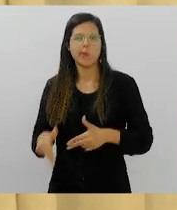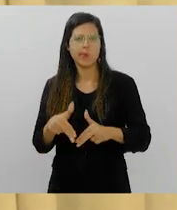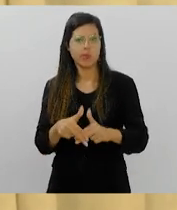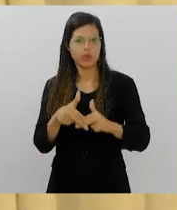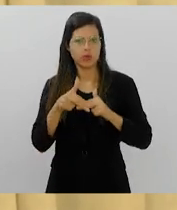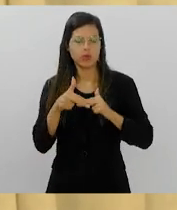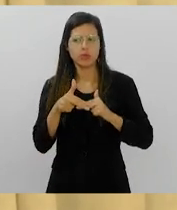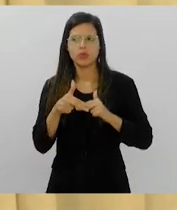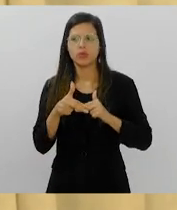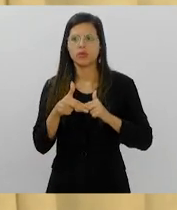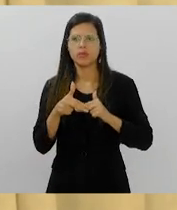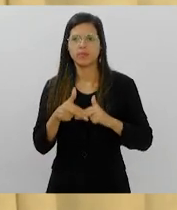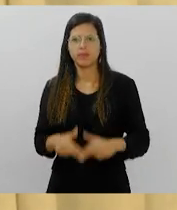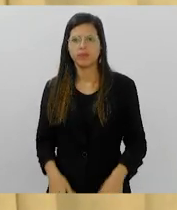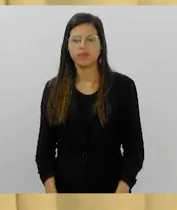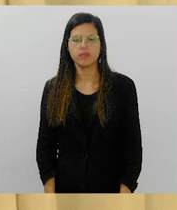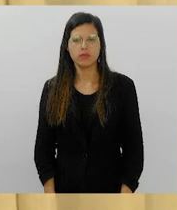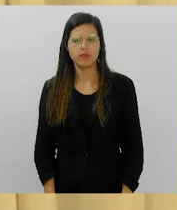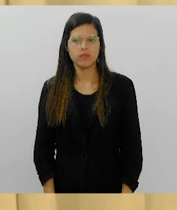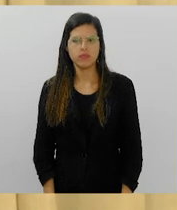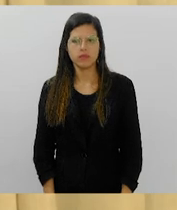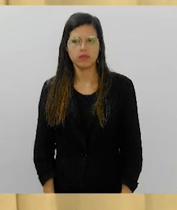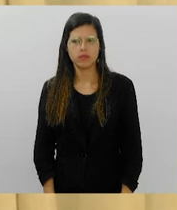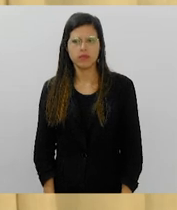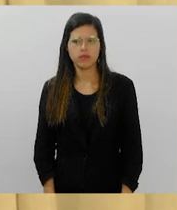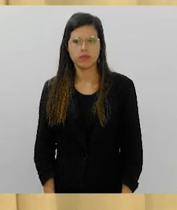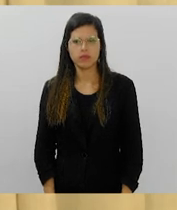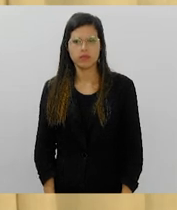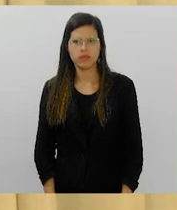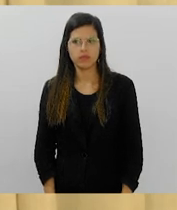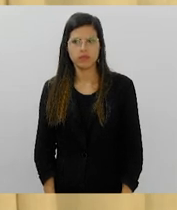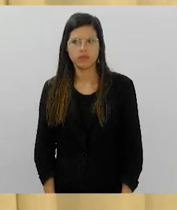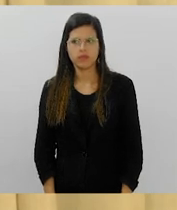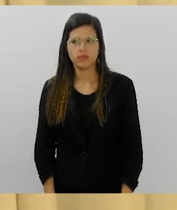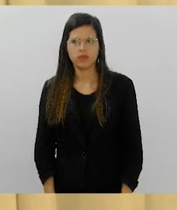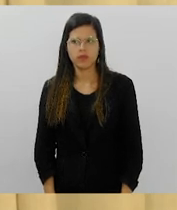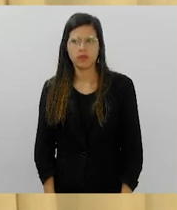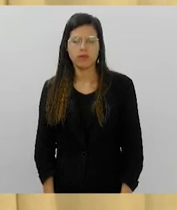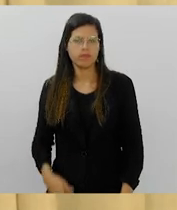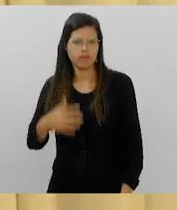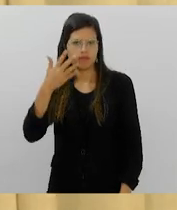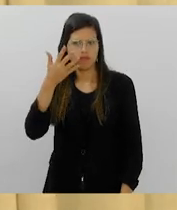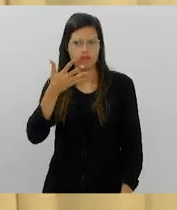vem para, nesse painel especificamente,